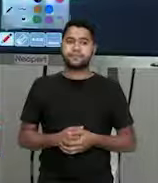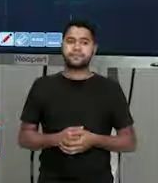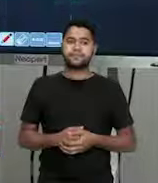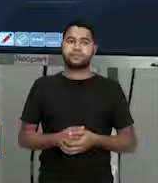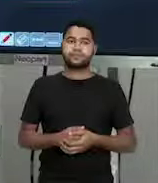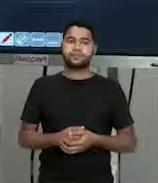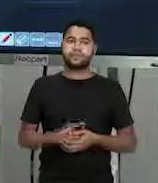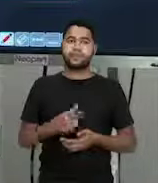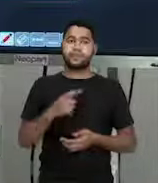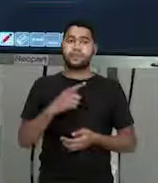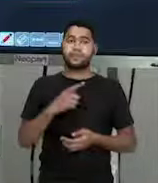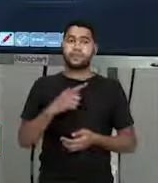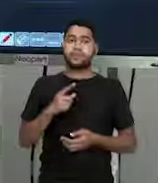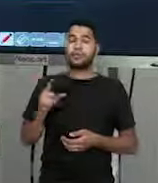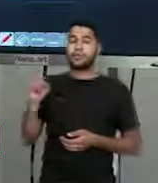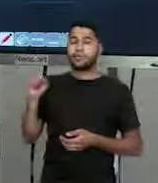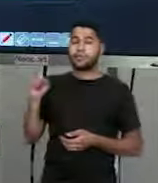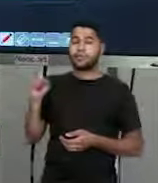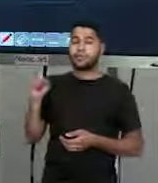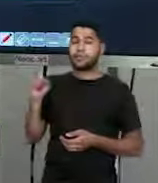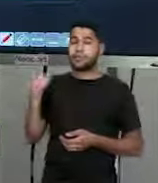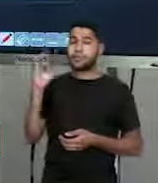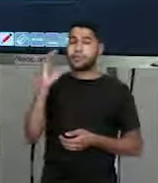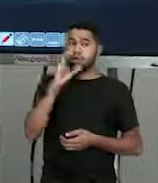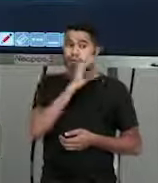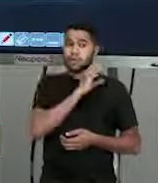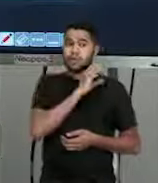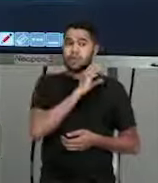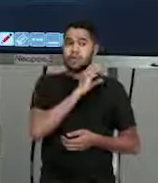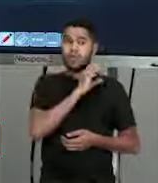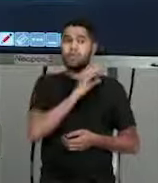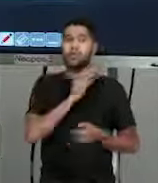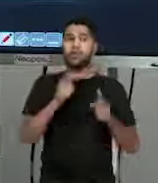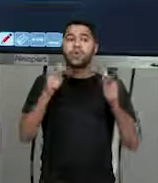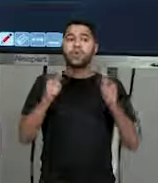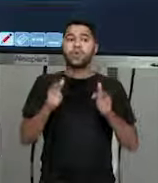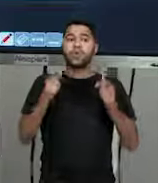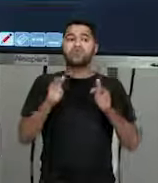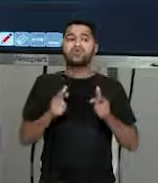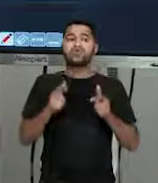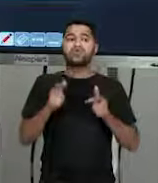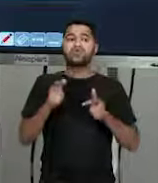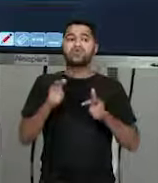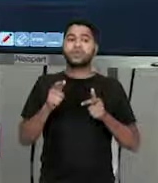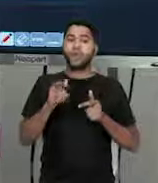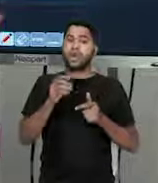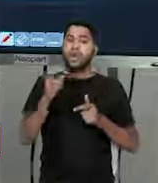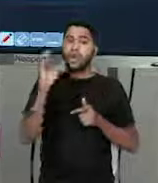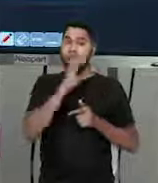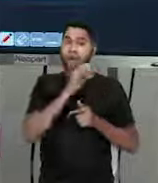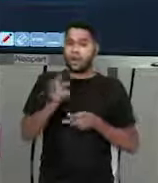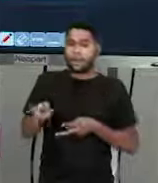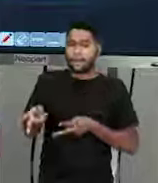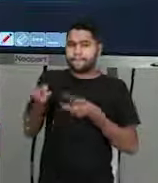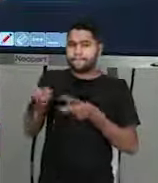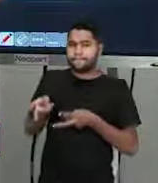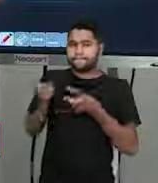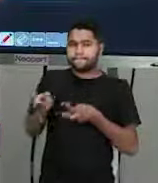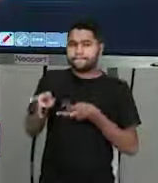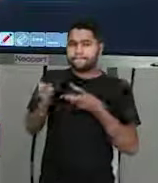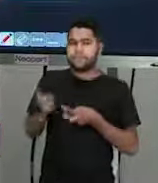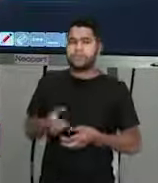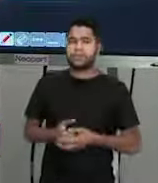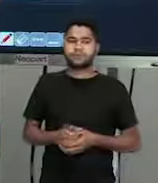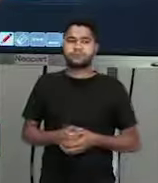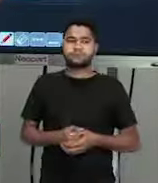nós temos a fonte quente, que é de onde a máquina retira o calor. Então, eu